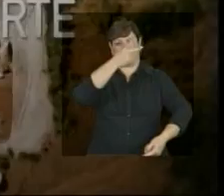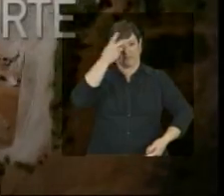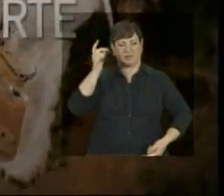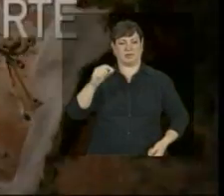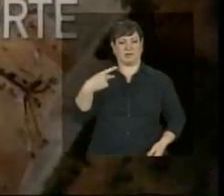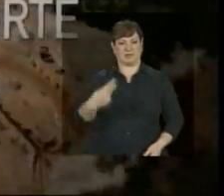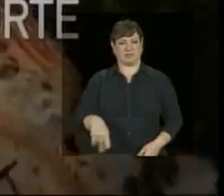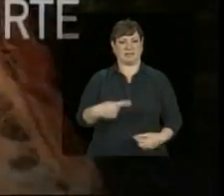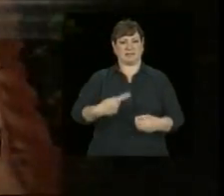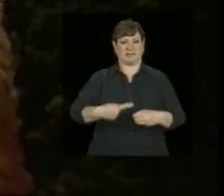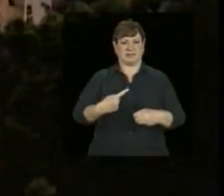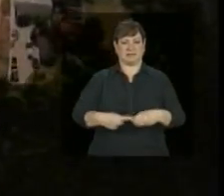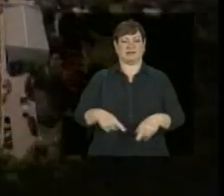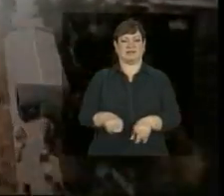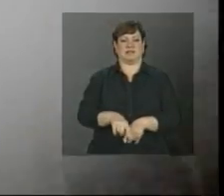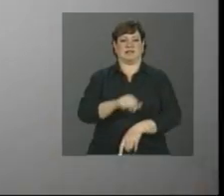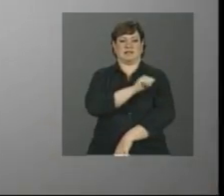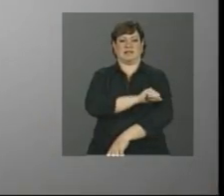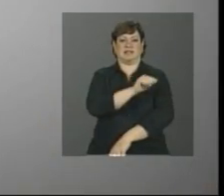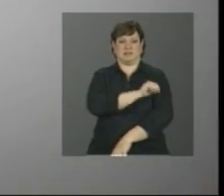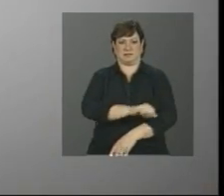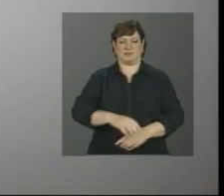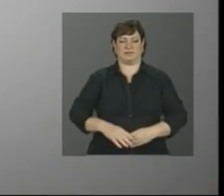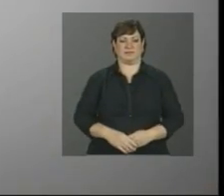para o estado do Rio de Janeiro.